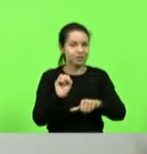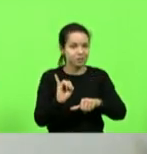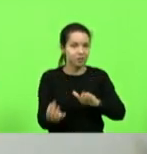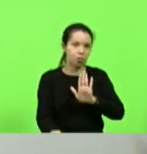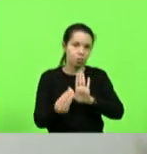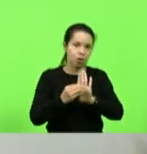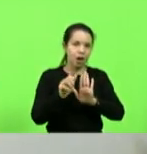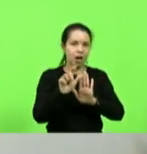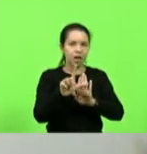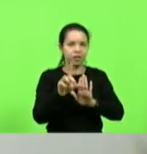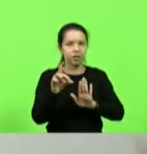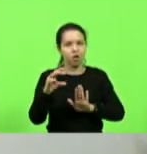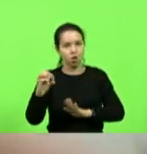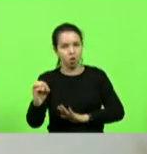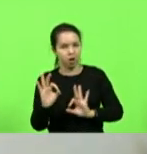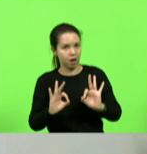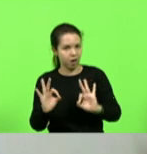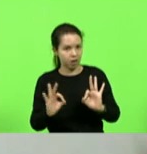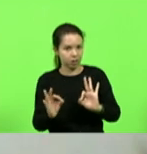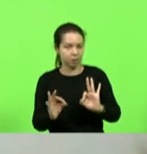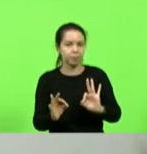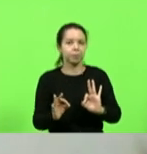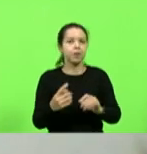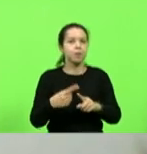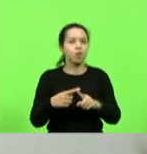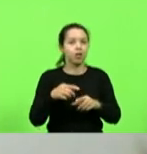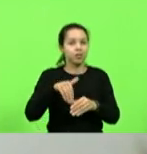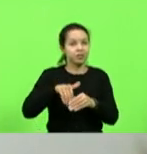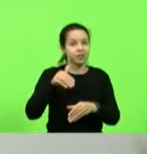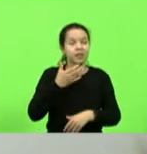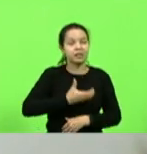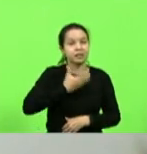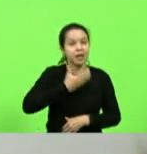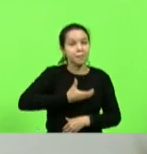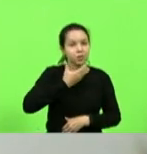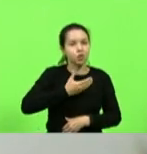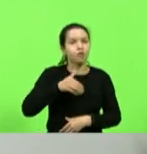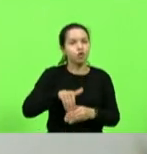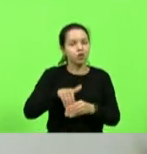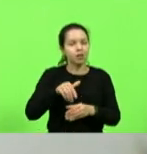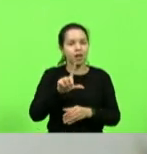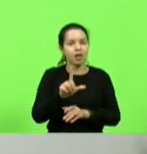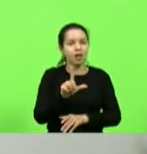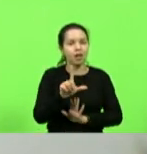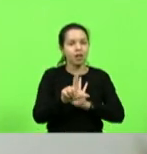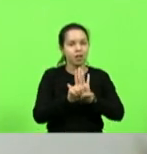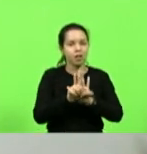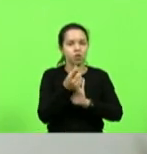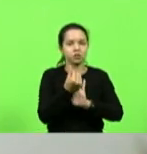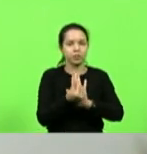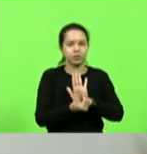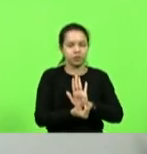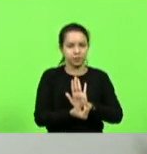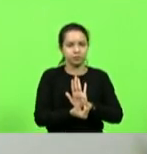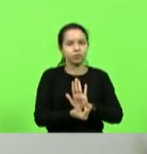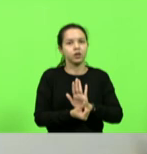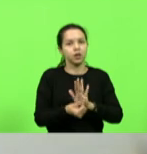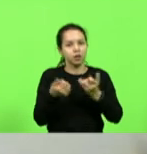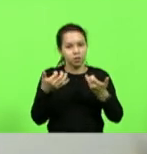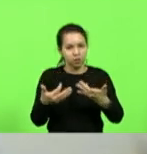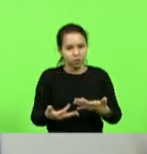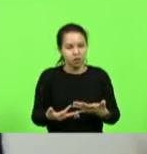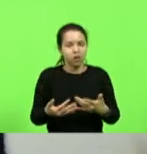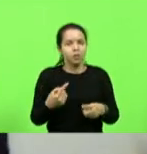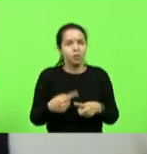LDO, porque em dezembro nós votamos a lei orçamentária, né? Eu faço essa consideração porque ela também foi citada aqui